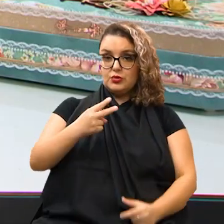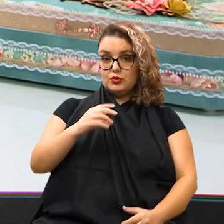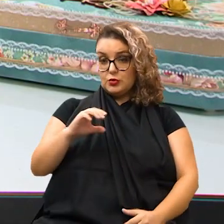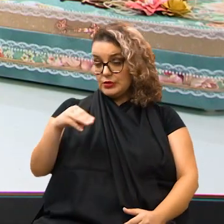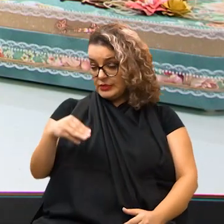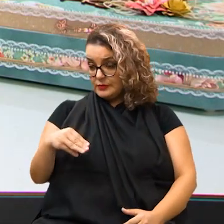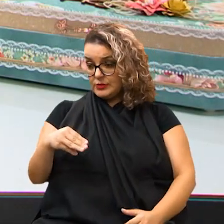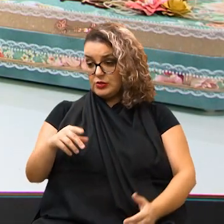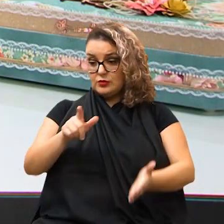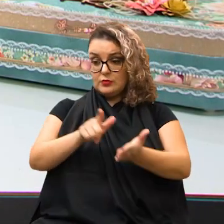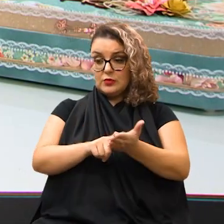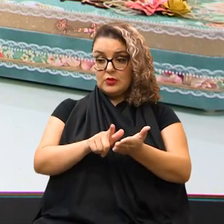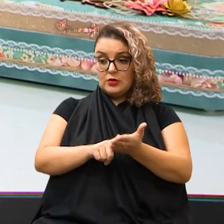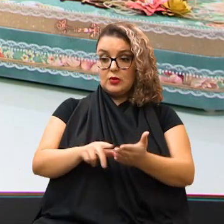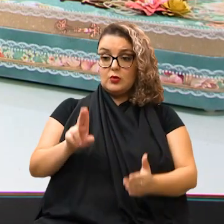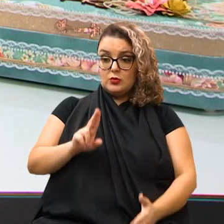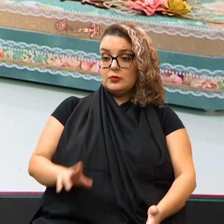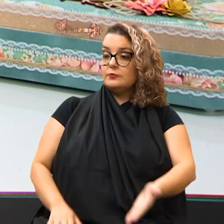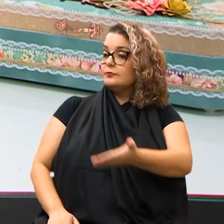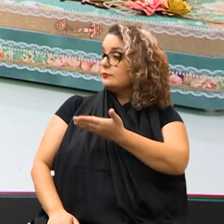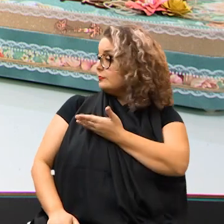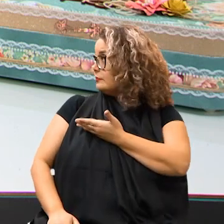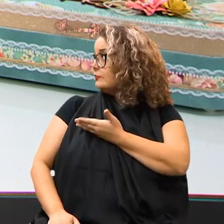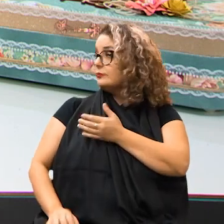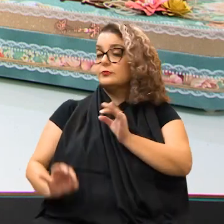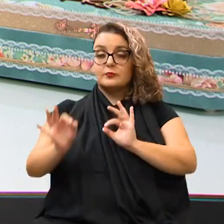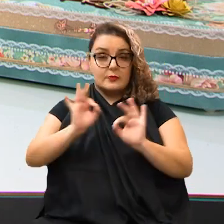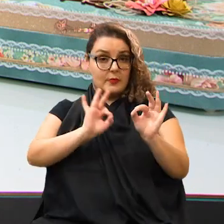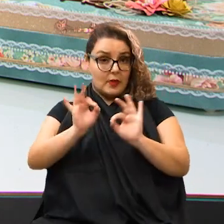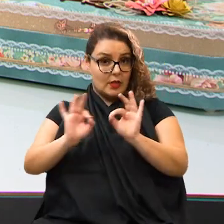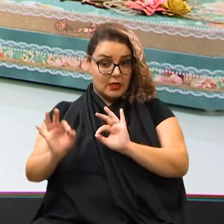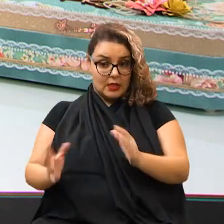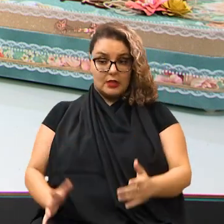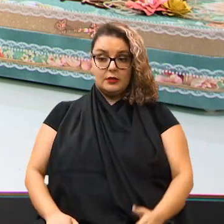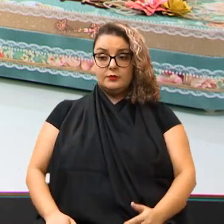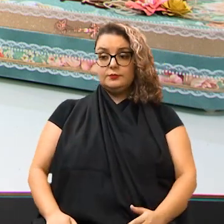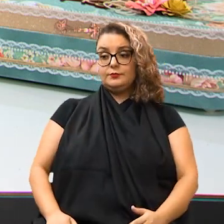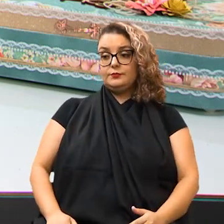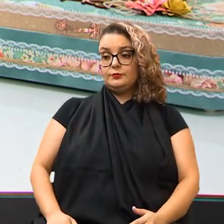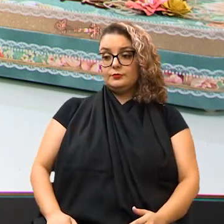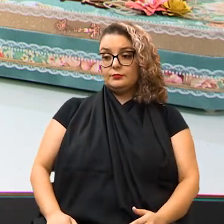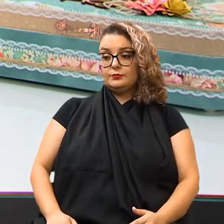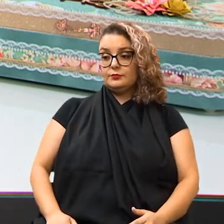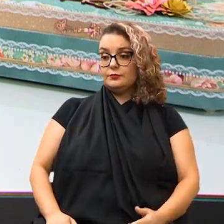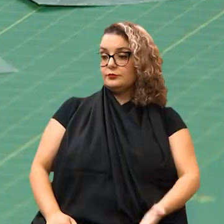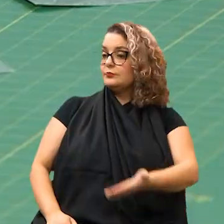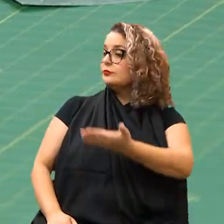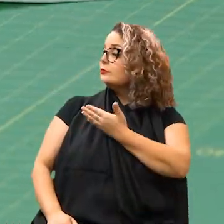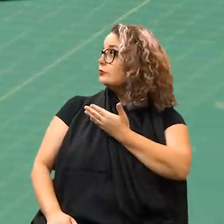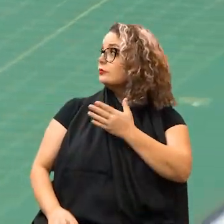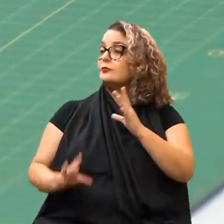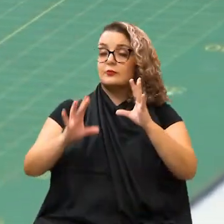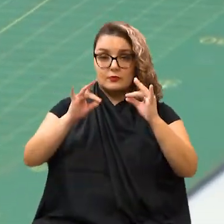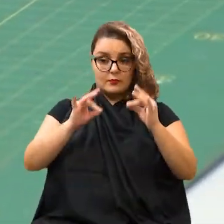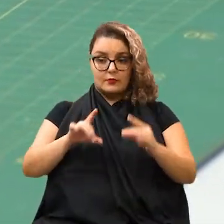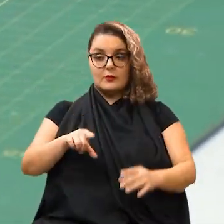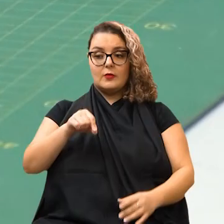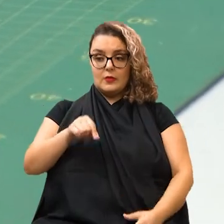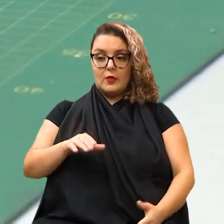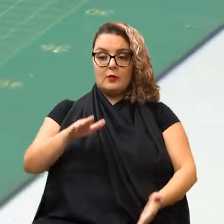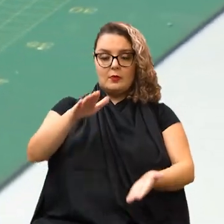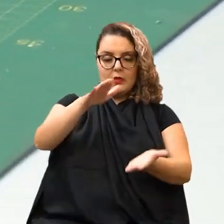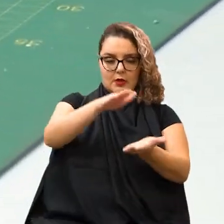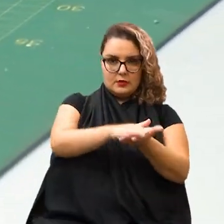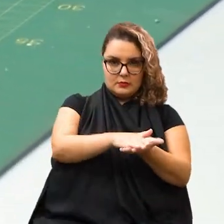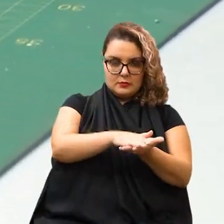de 2 centímetros de papel. Aqui eu tô utilizando papel que é bem estampado, né? Pra fazer, de novo, composer com esse que eu escolhi, que vai ser